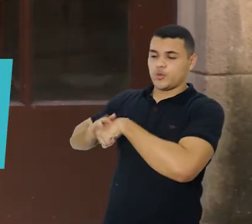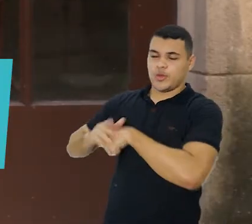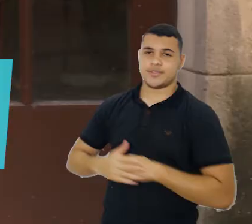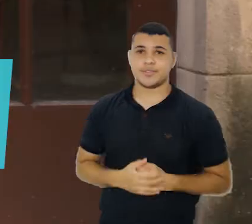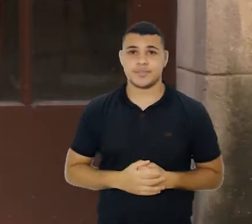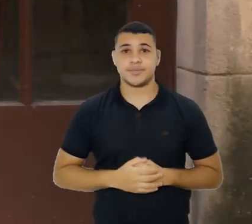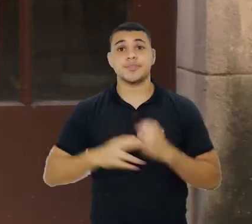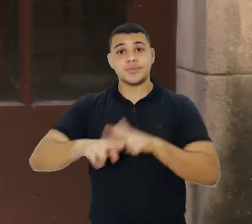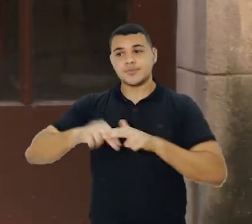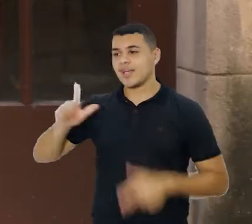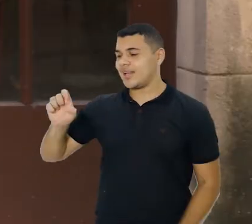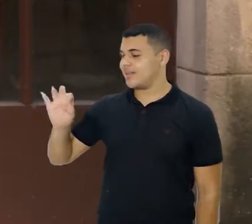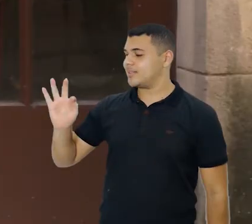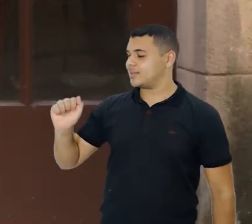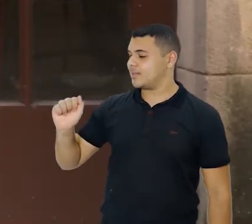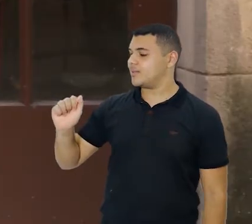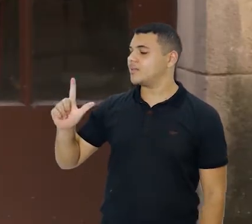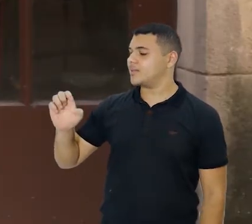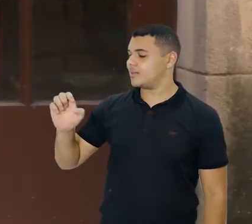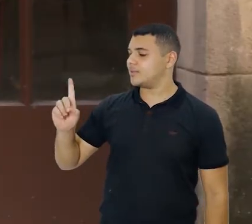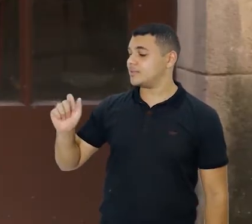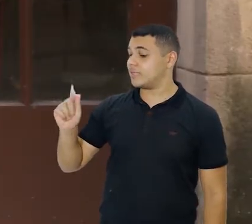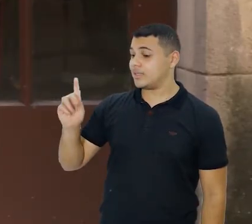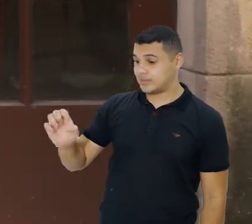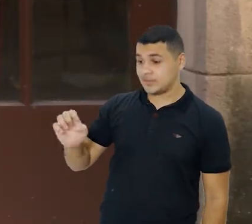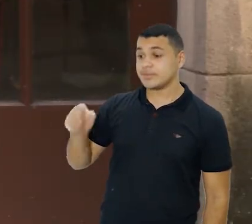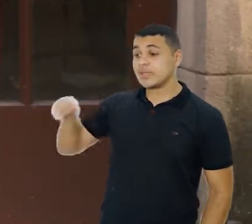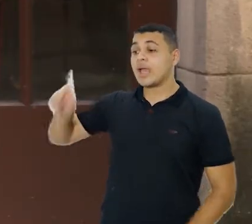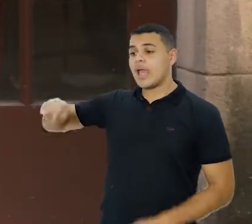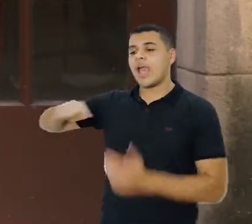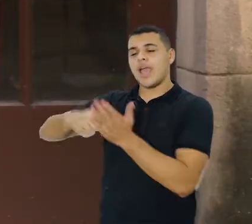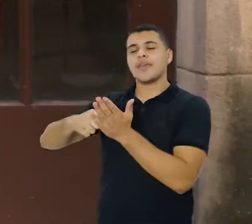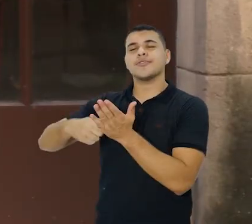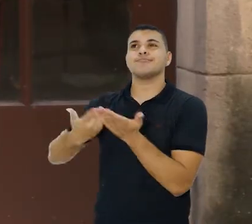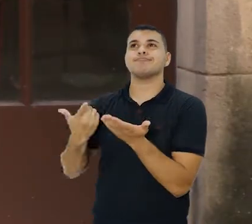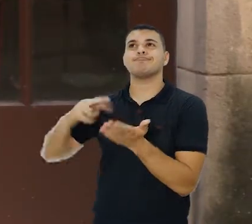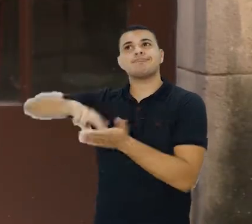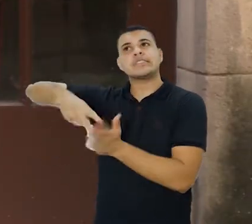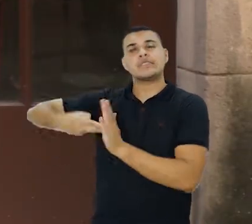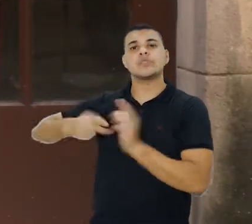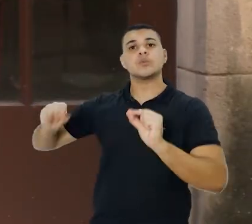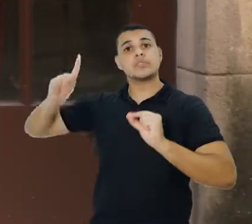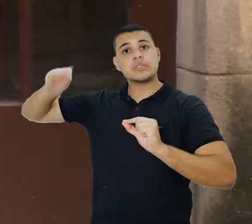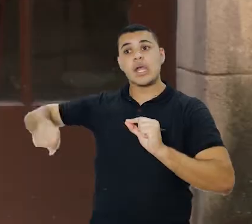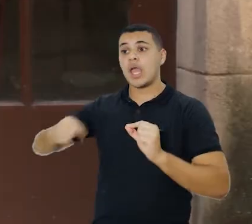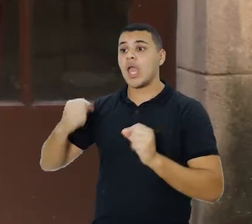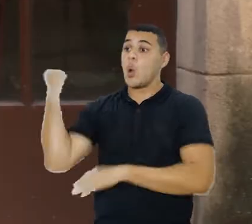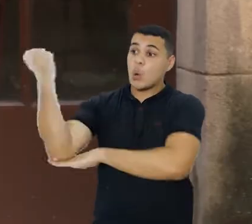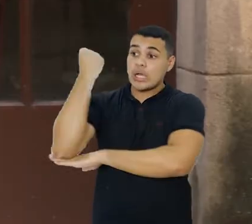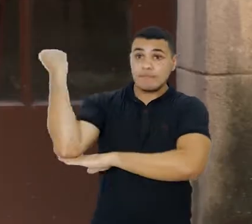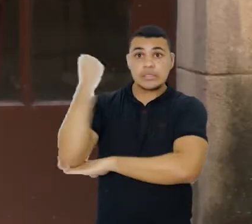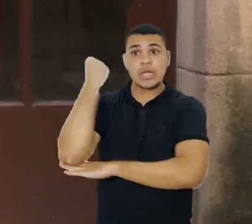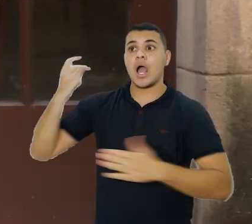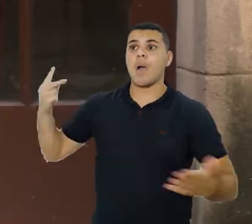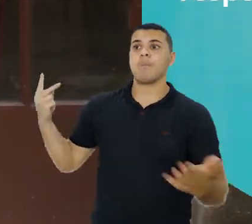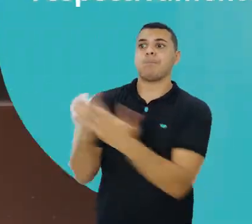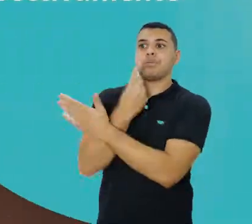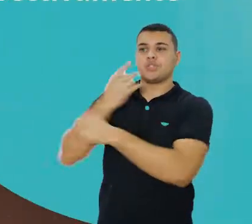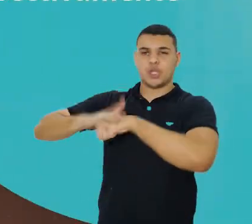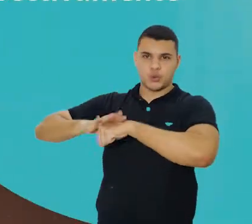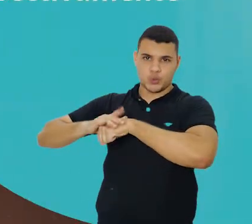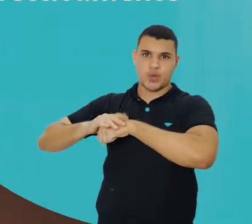Né? Então, a letalidade vem a ser a expressão da